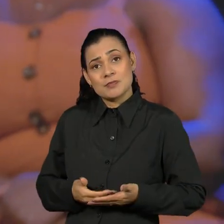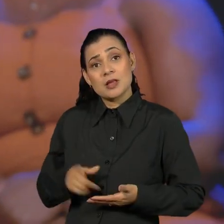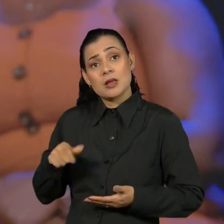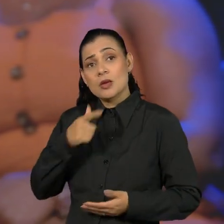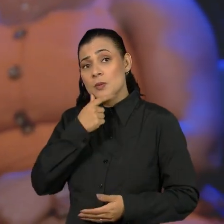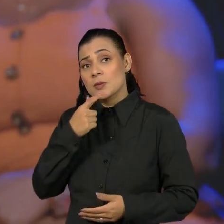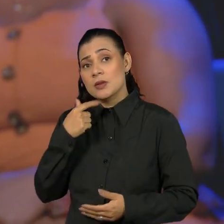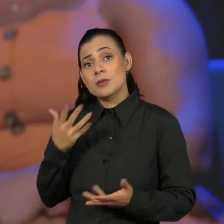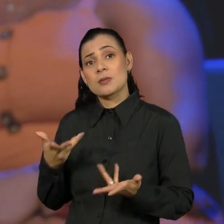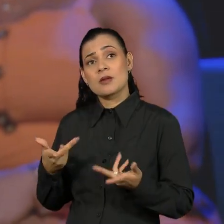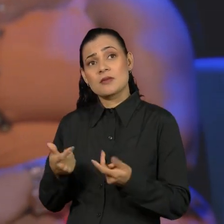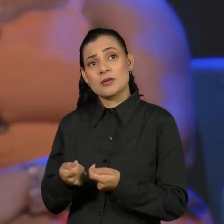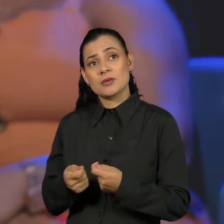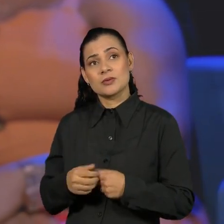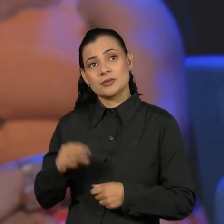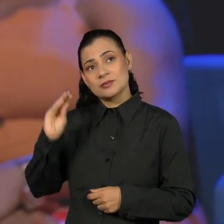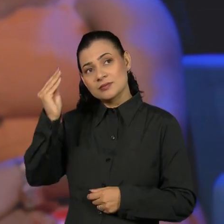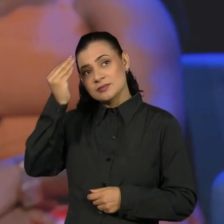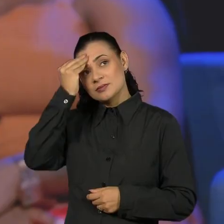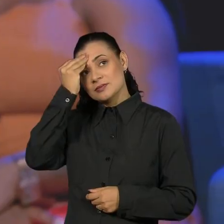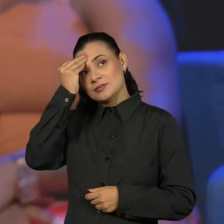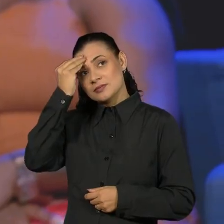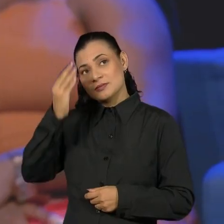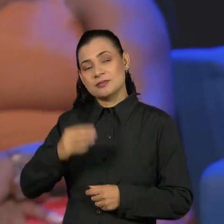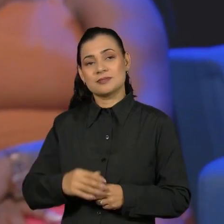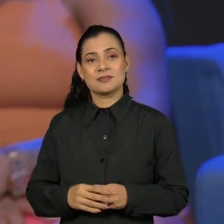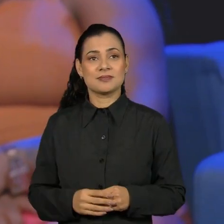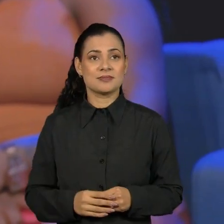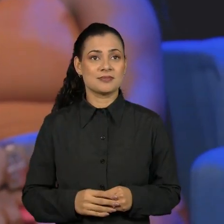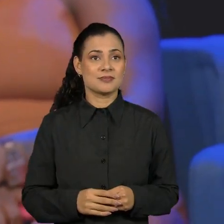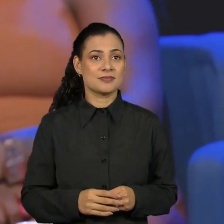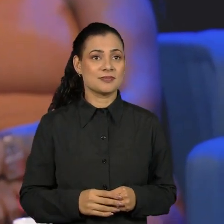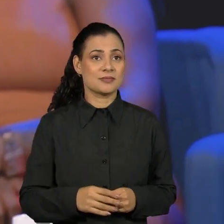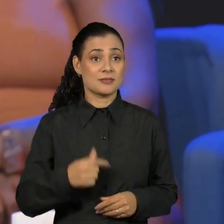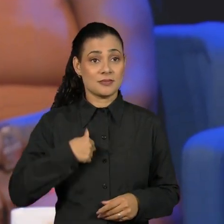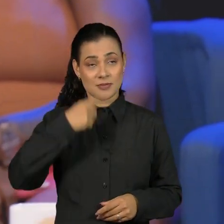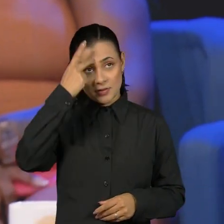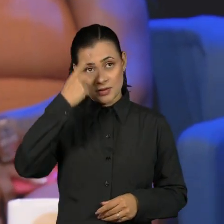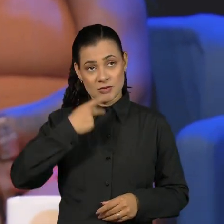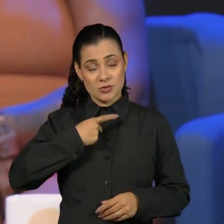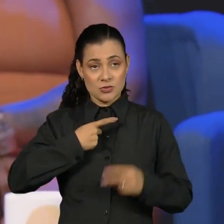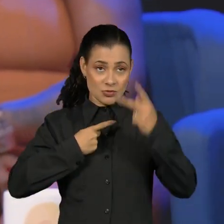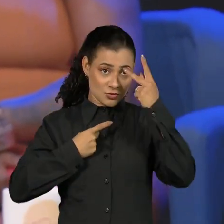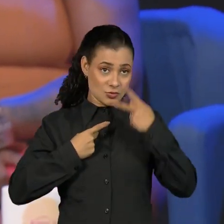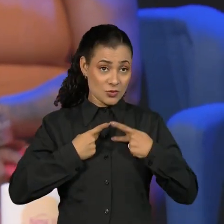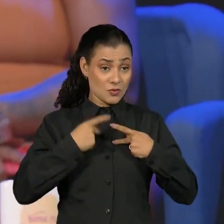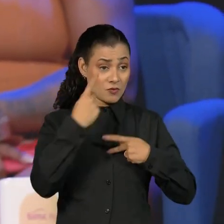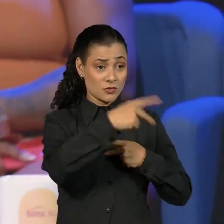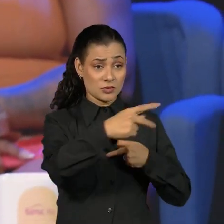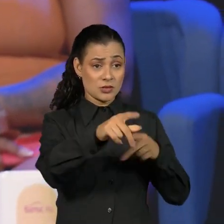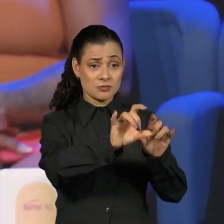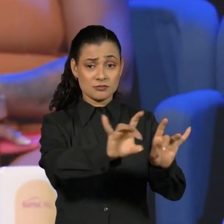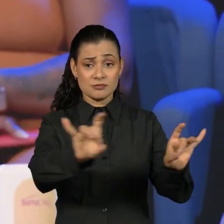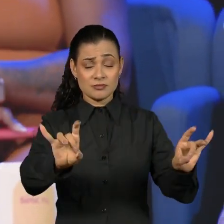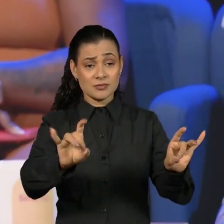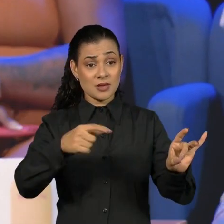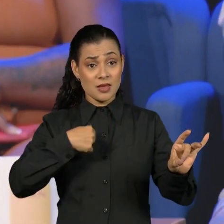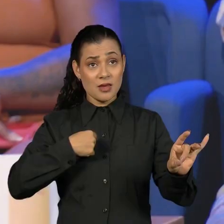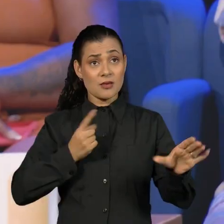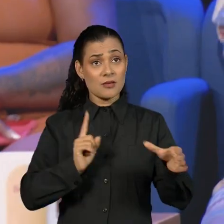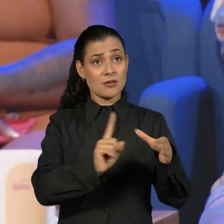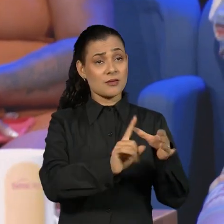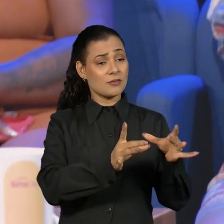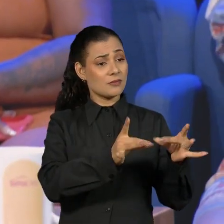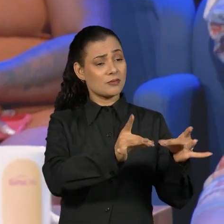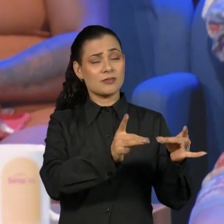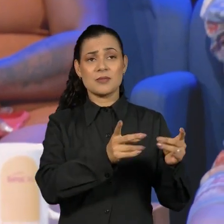O amor não desaparece jamais. Eu sou eu, vocês são vocês, o que eu era para vocês eu